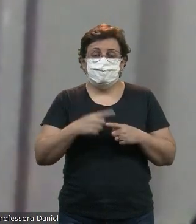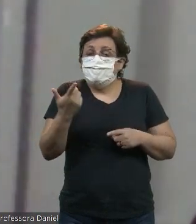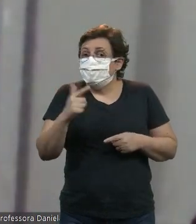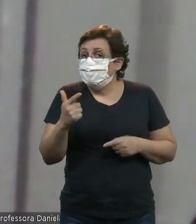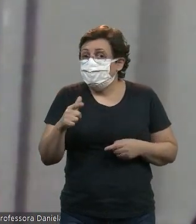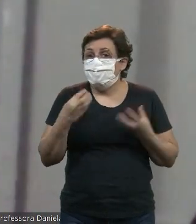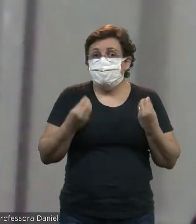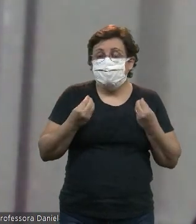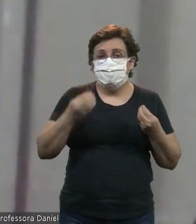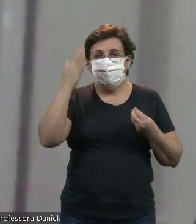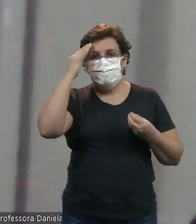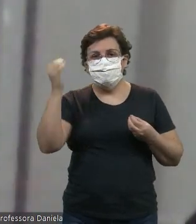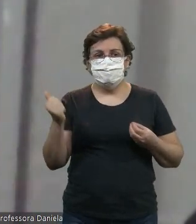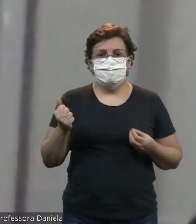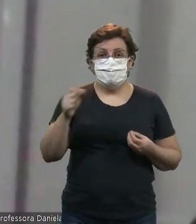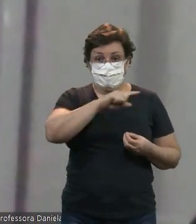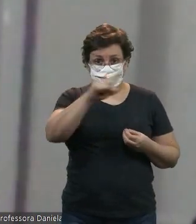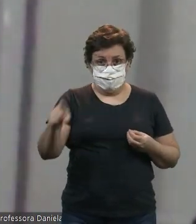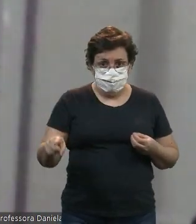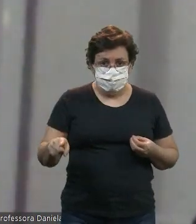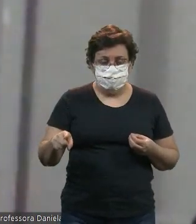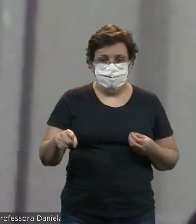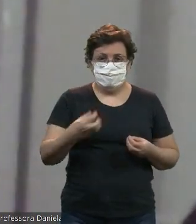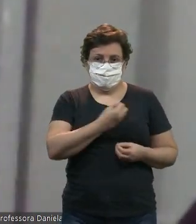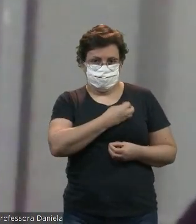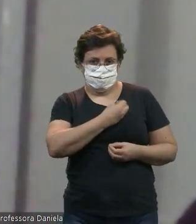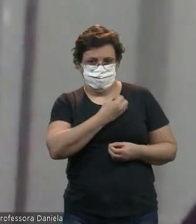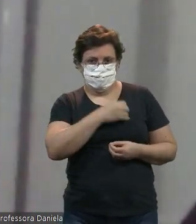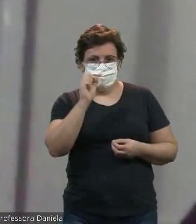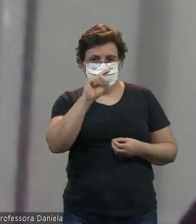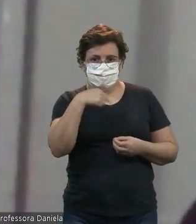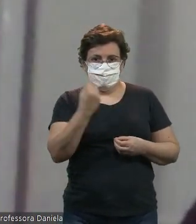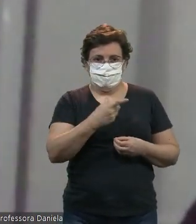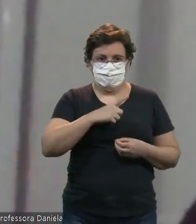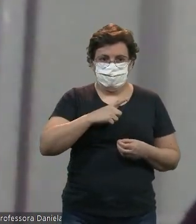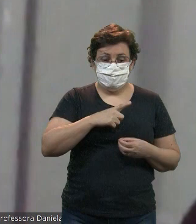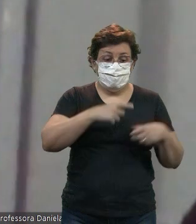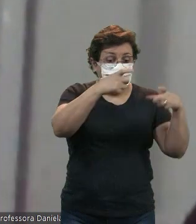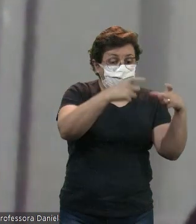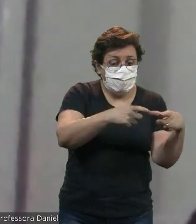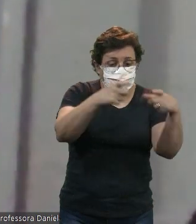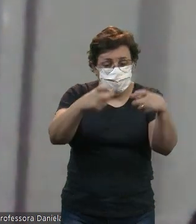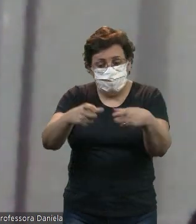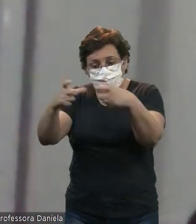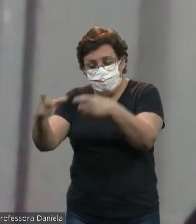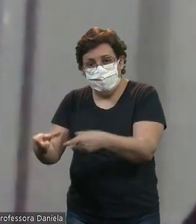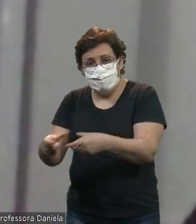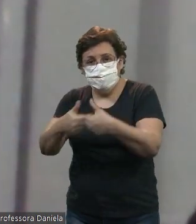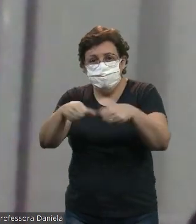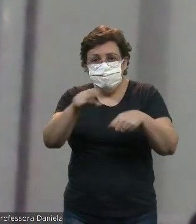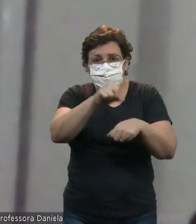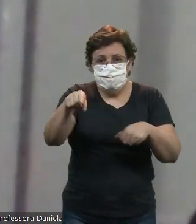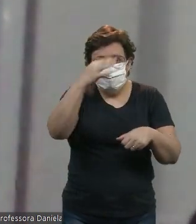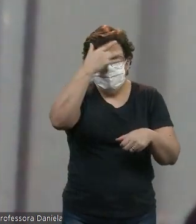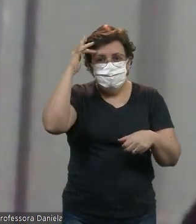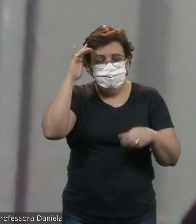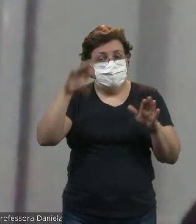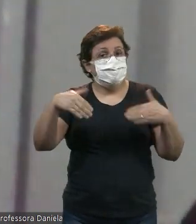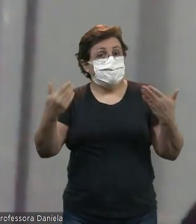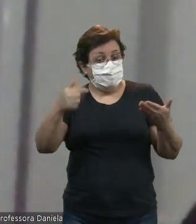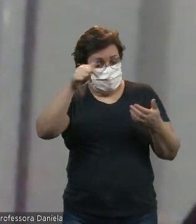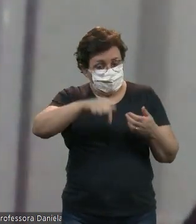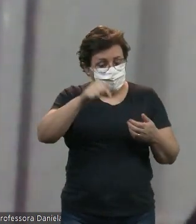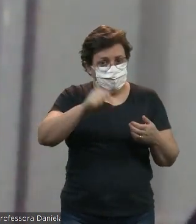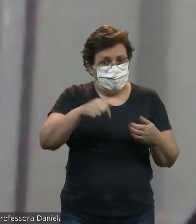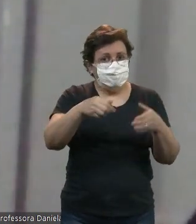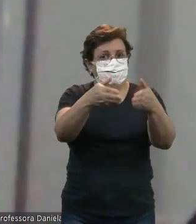saber desses casos que nós temos, como é, aonde estão essas pessoas. Então, aqui fica um